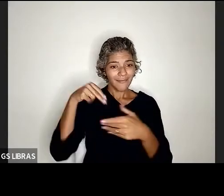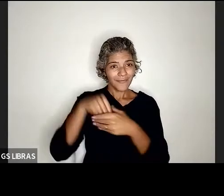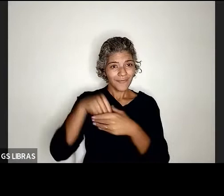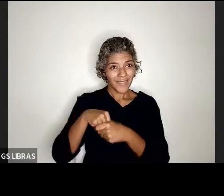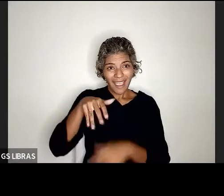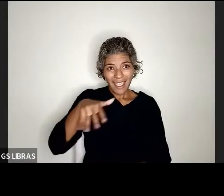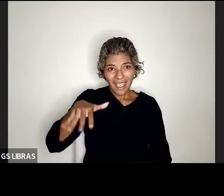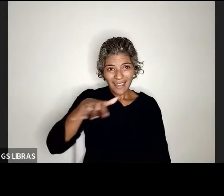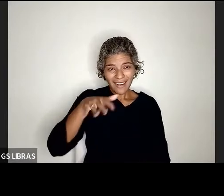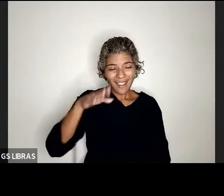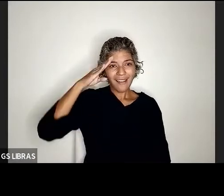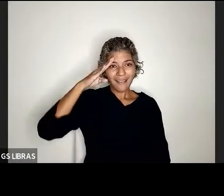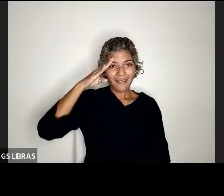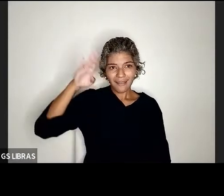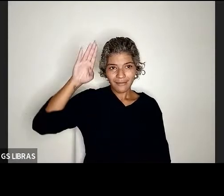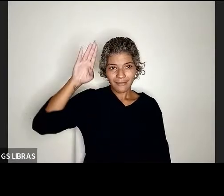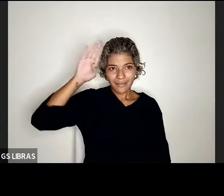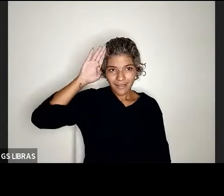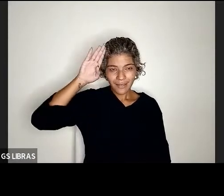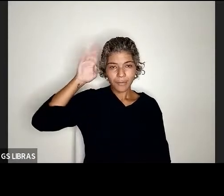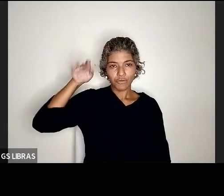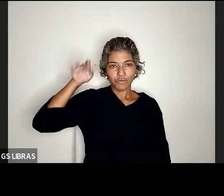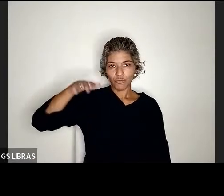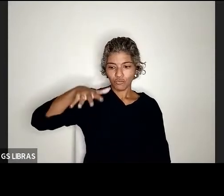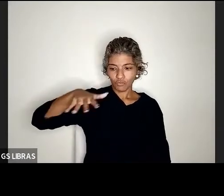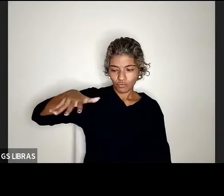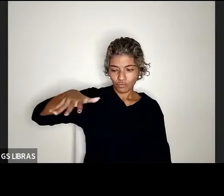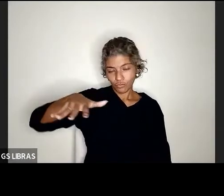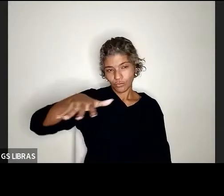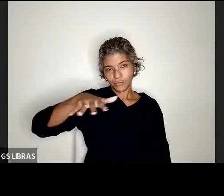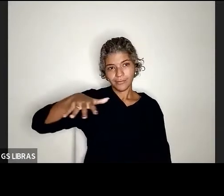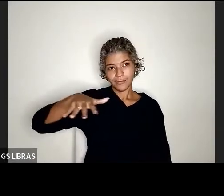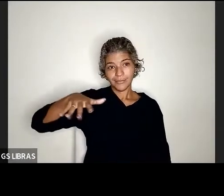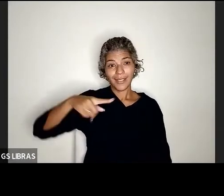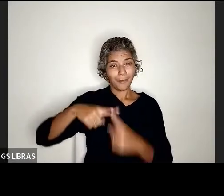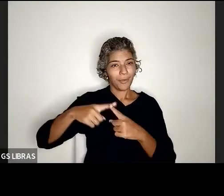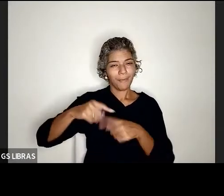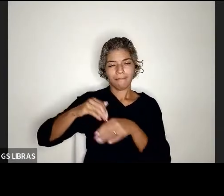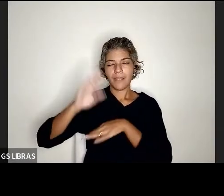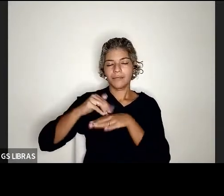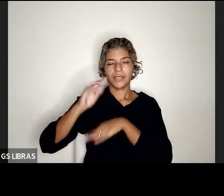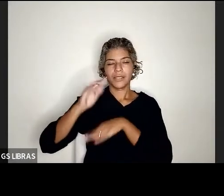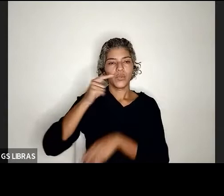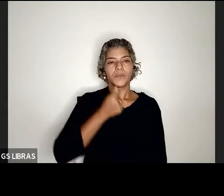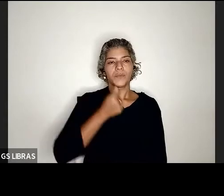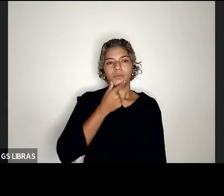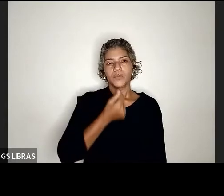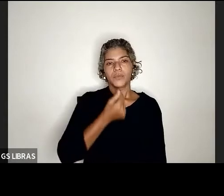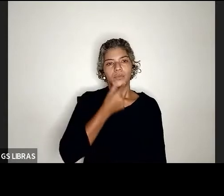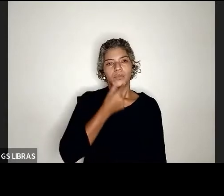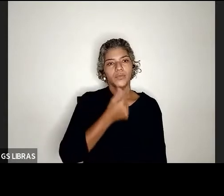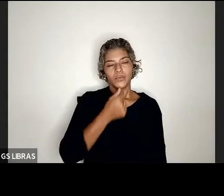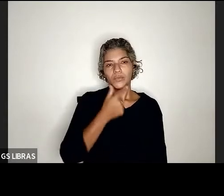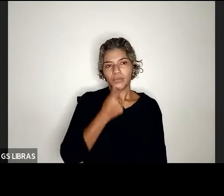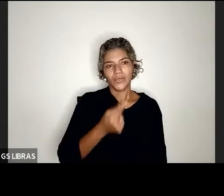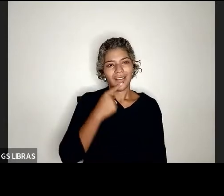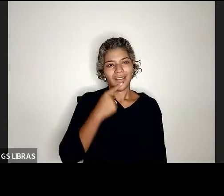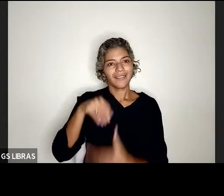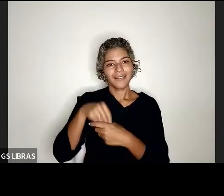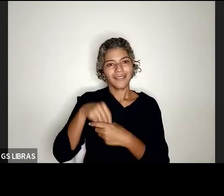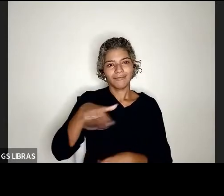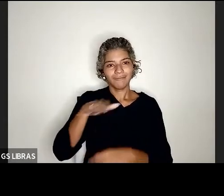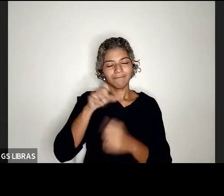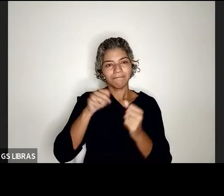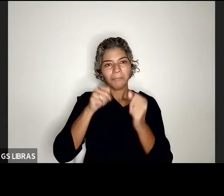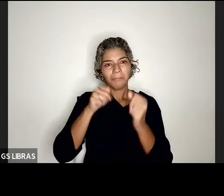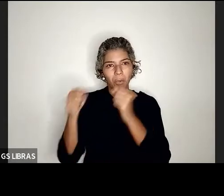acadêmico que ainda é muito masculino, né, tanto na ocupação das posições de poder, mas também na forma de